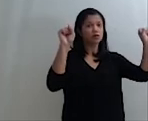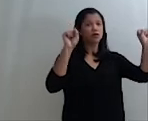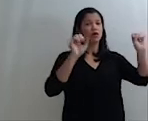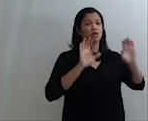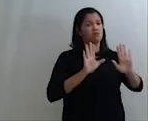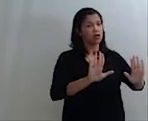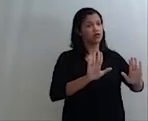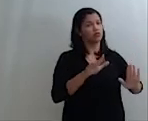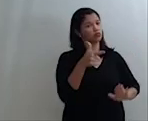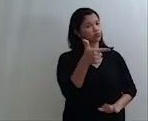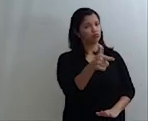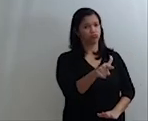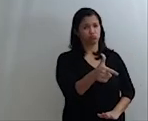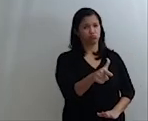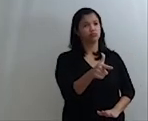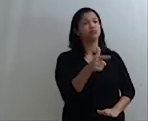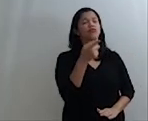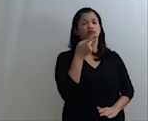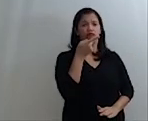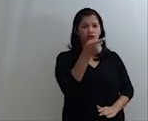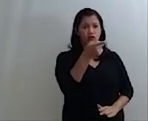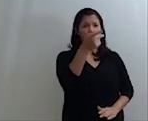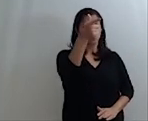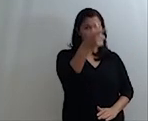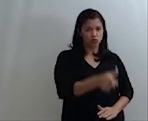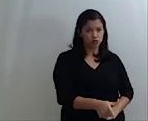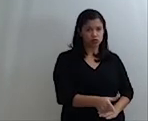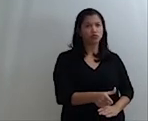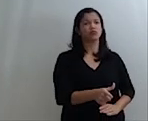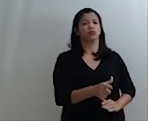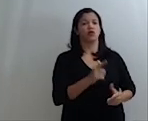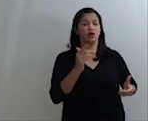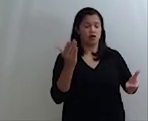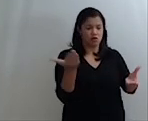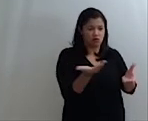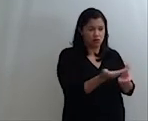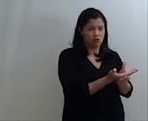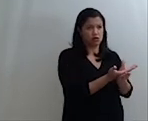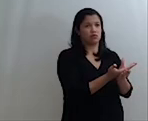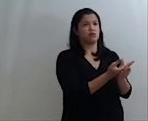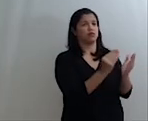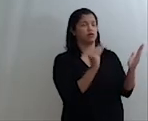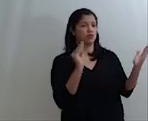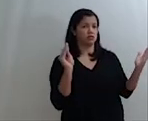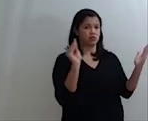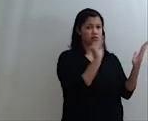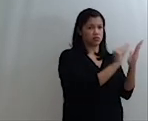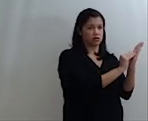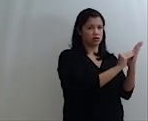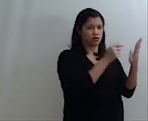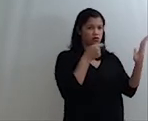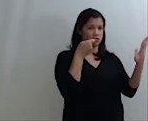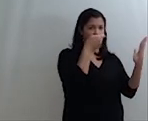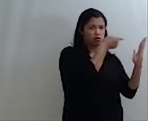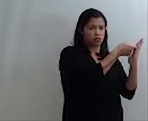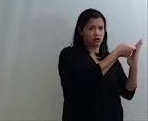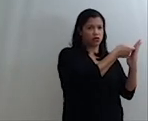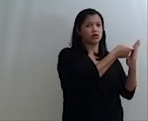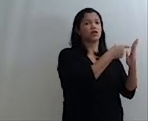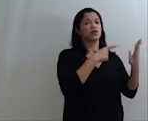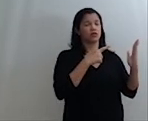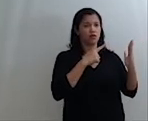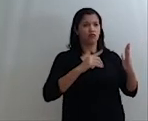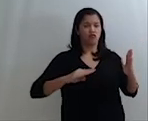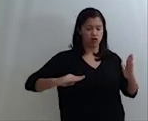levado repito quando a impetração doas corpos aqui estavam pendentes um embargo de declaração e depois